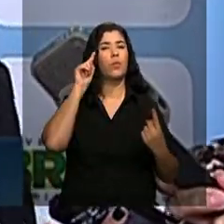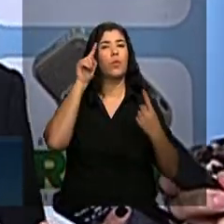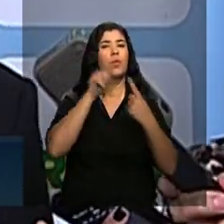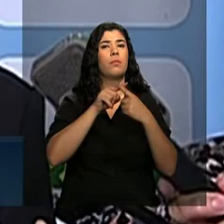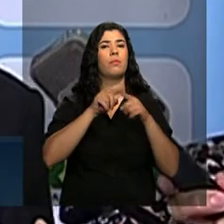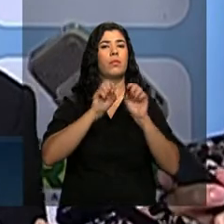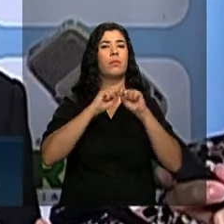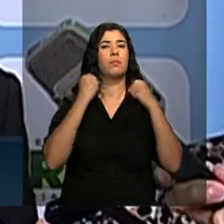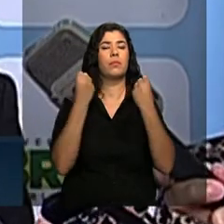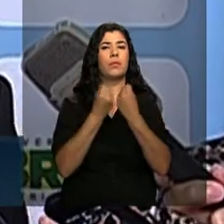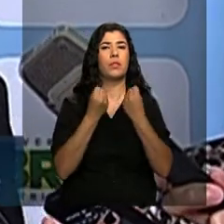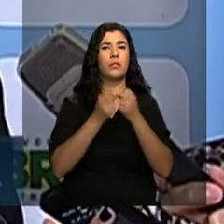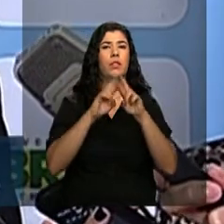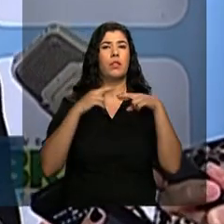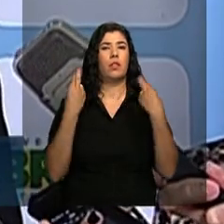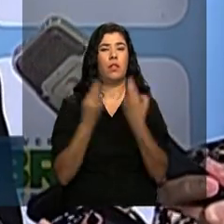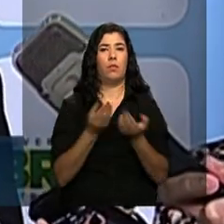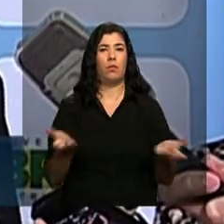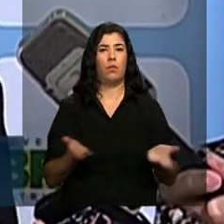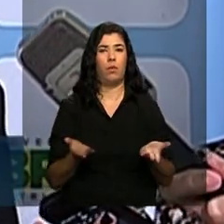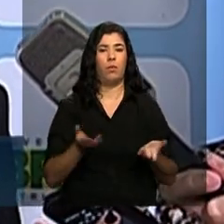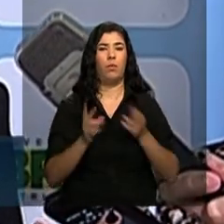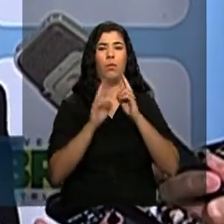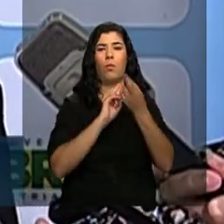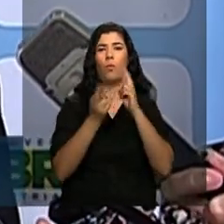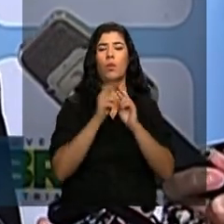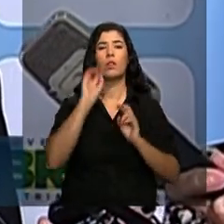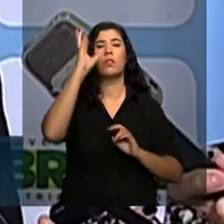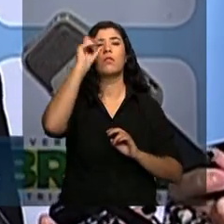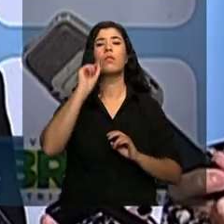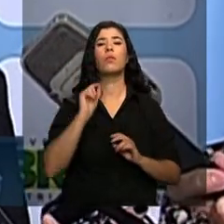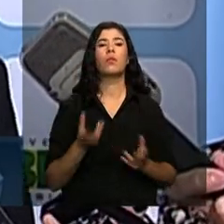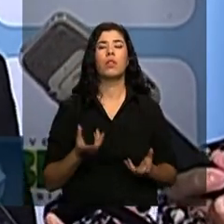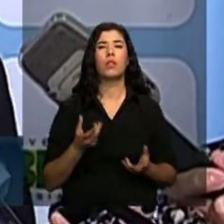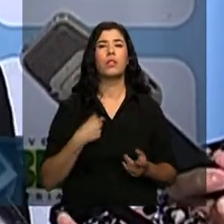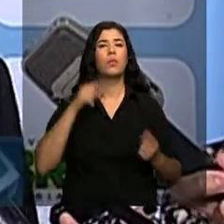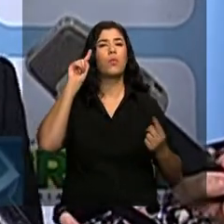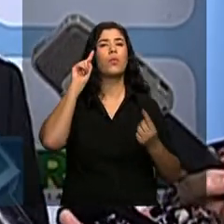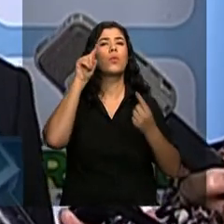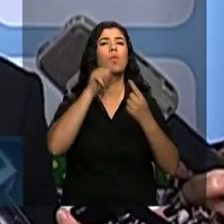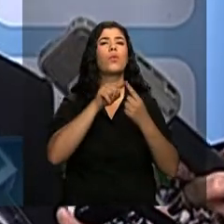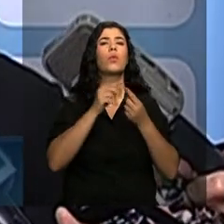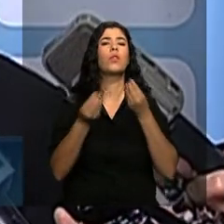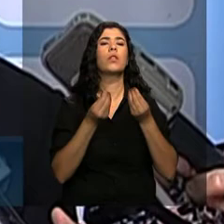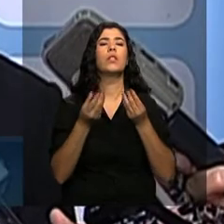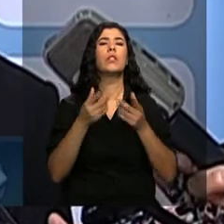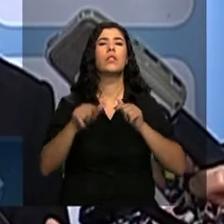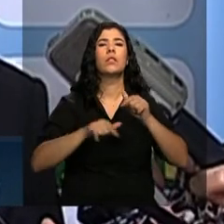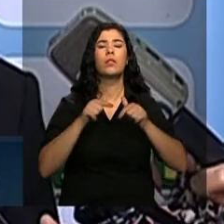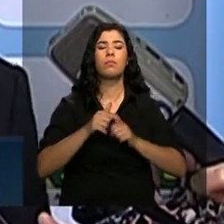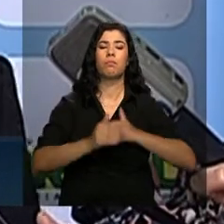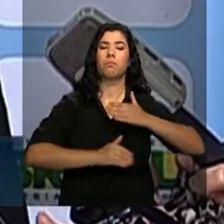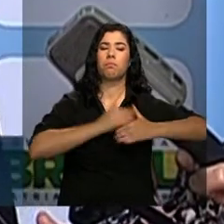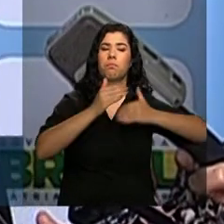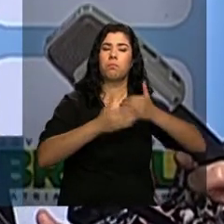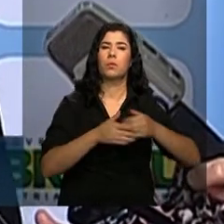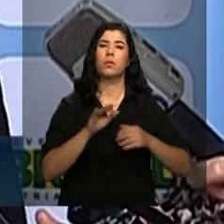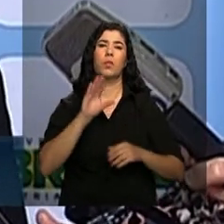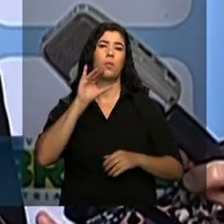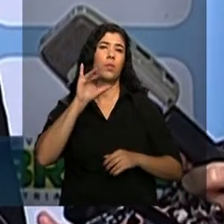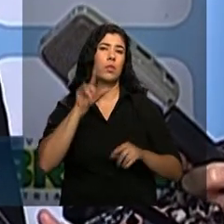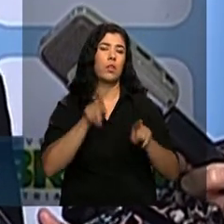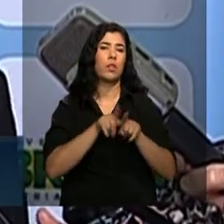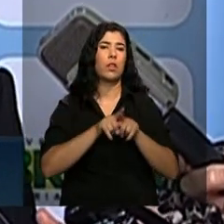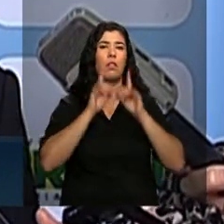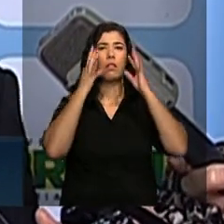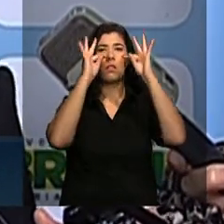seminário, dessa reunião da rede, é definir prioridades do ponto de vista do desenvolvimento científico, do